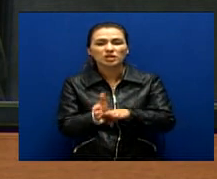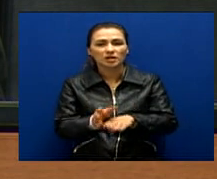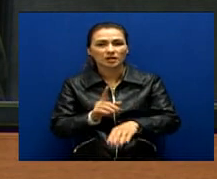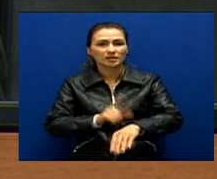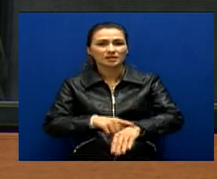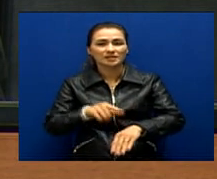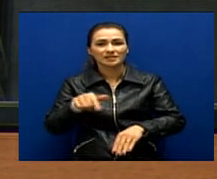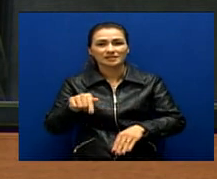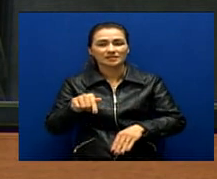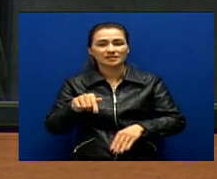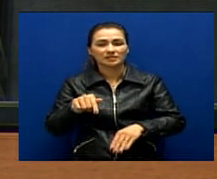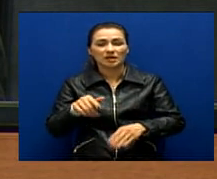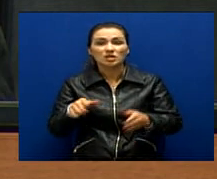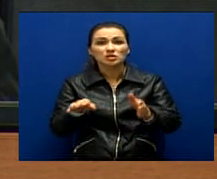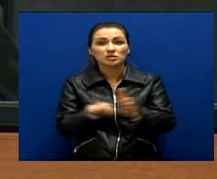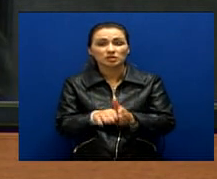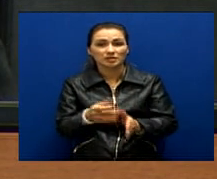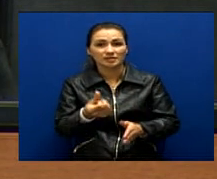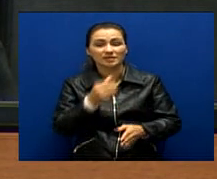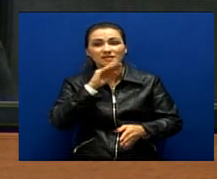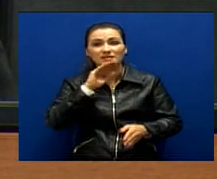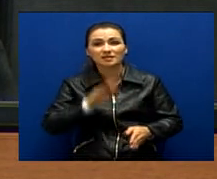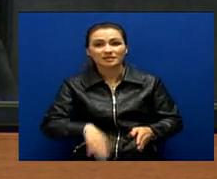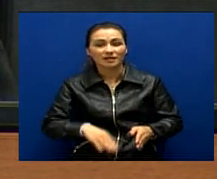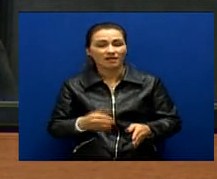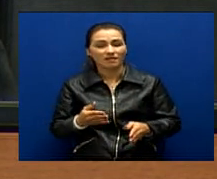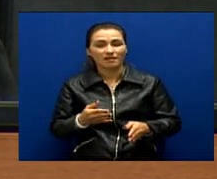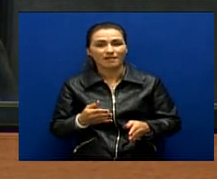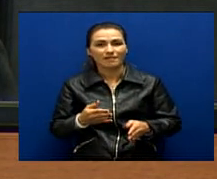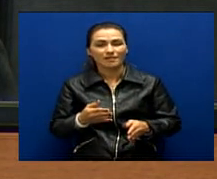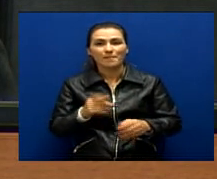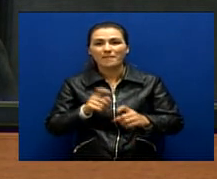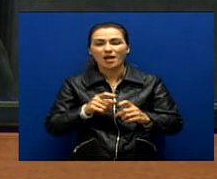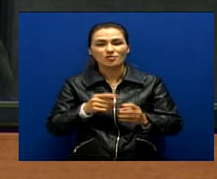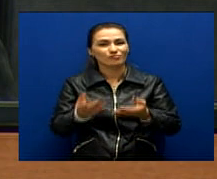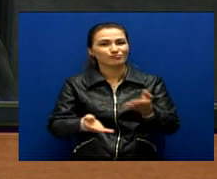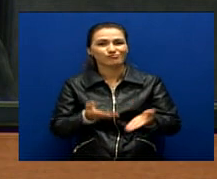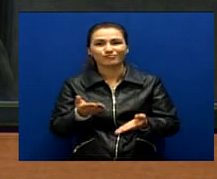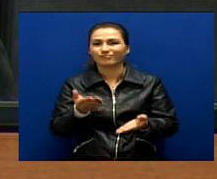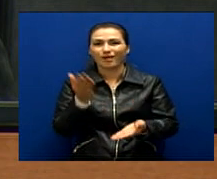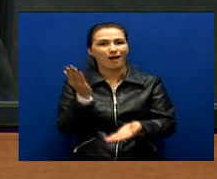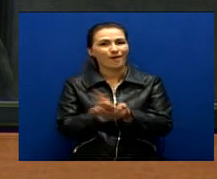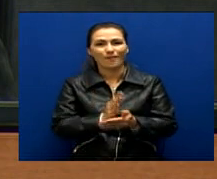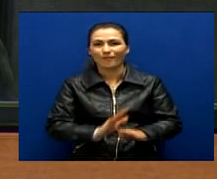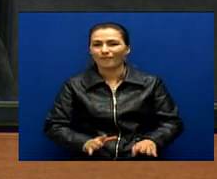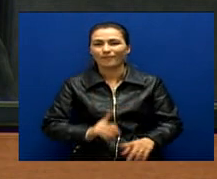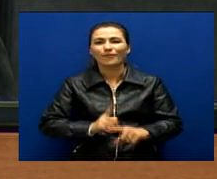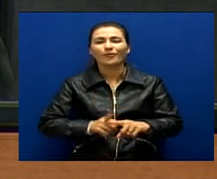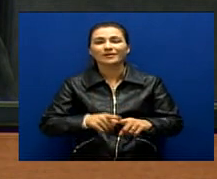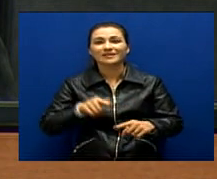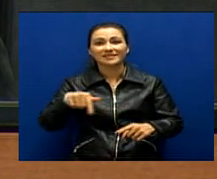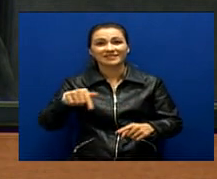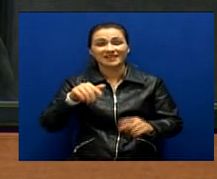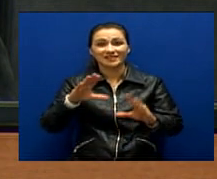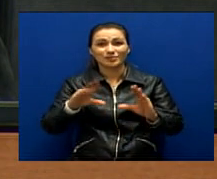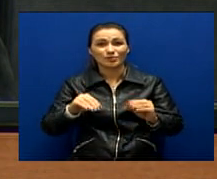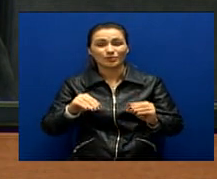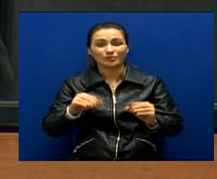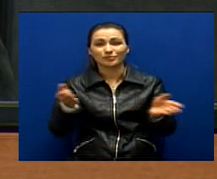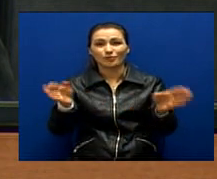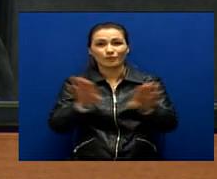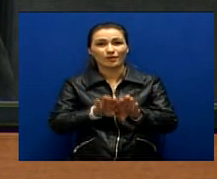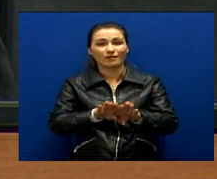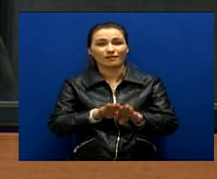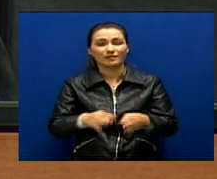1918 não consegue ser atendida porque se fizer 19 então é um problema e da falta de um pronto